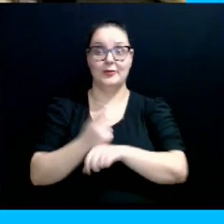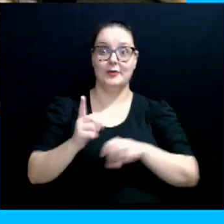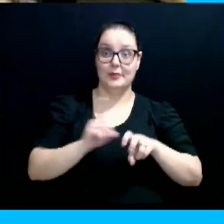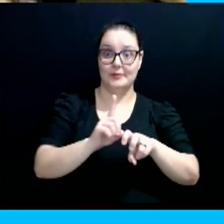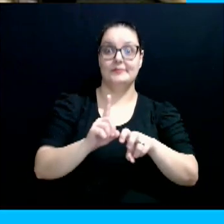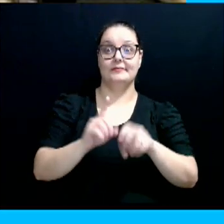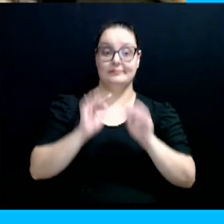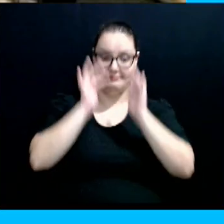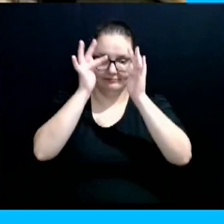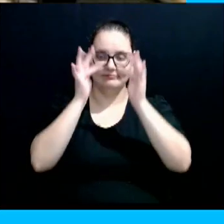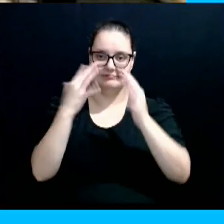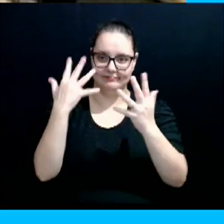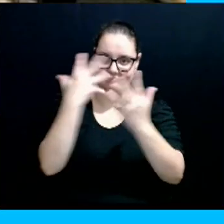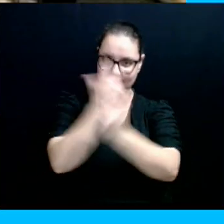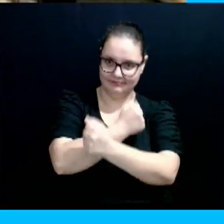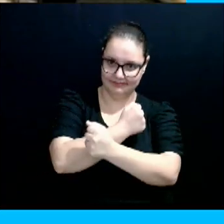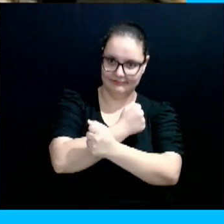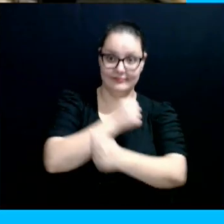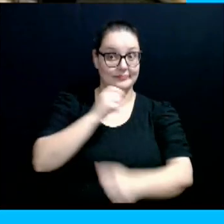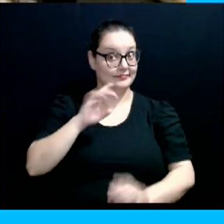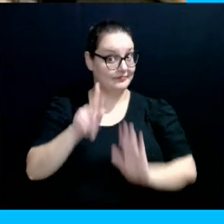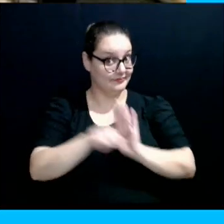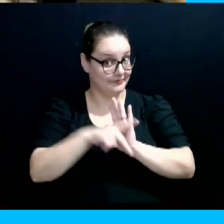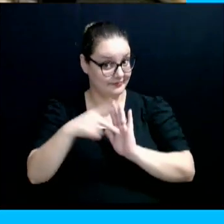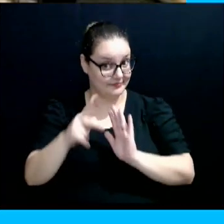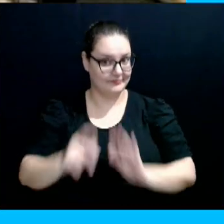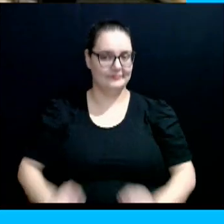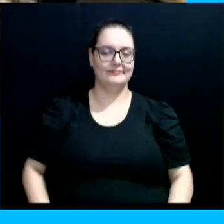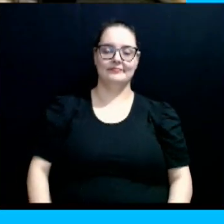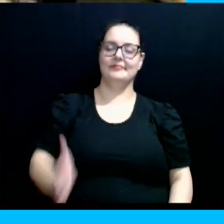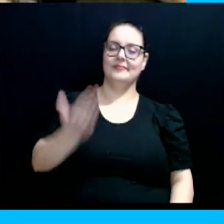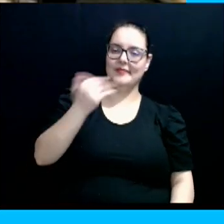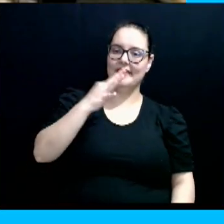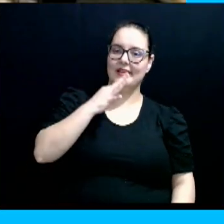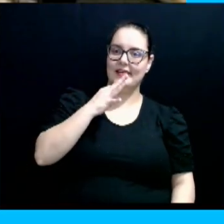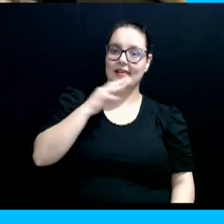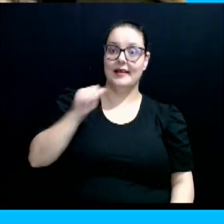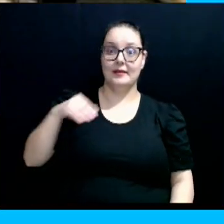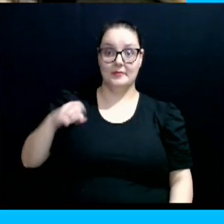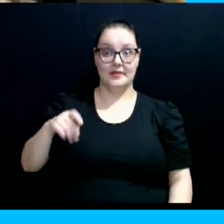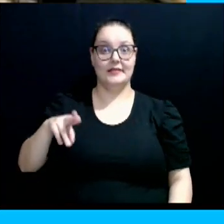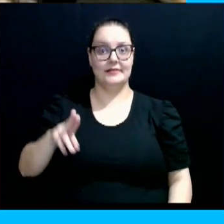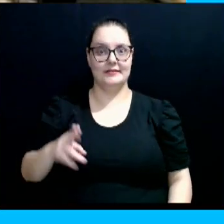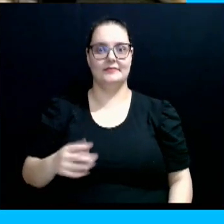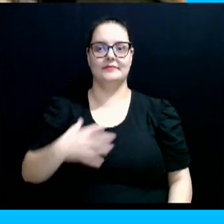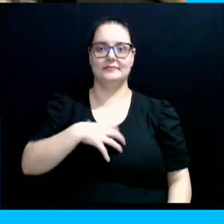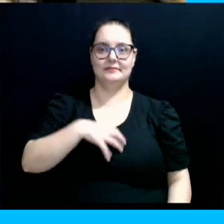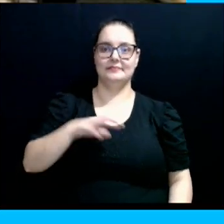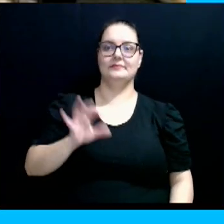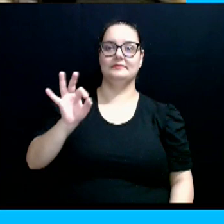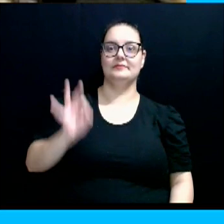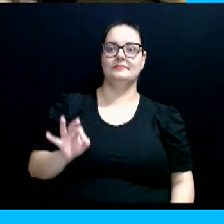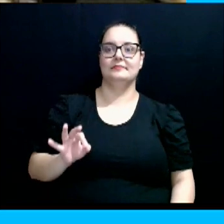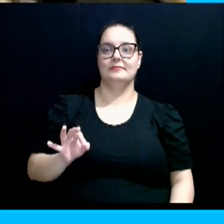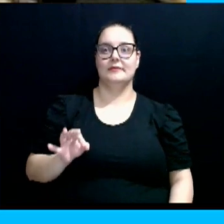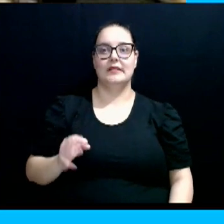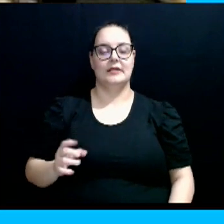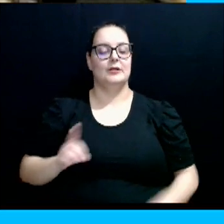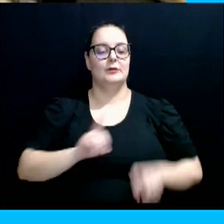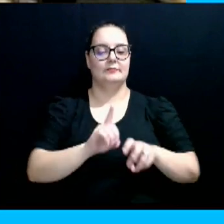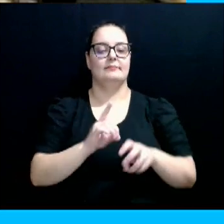lindo e só seu, venha conhecê-lo. Amadeu é a sua chance de ter um companheiro incrível. Lembre-se,